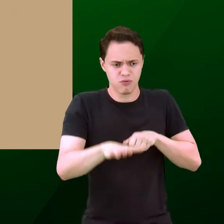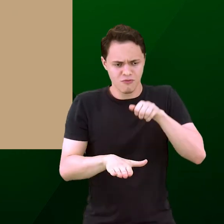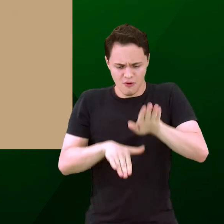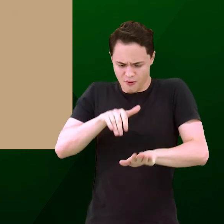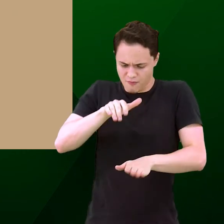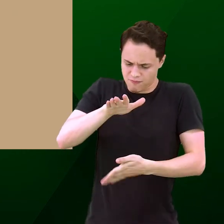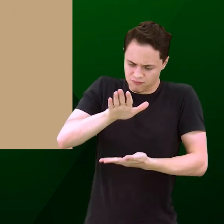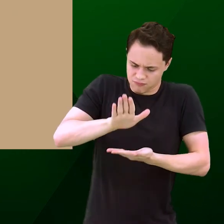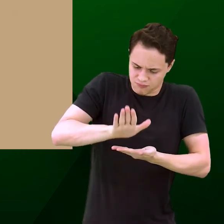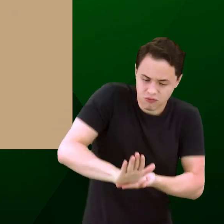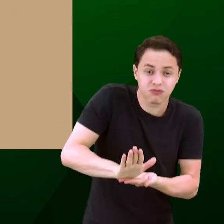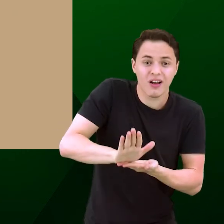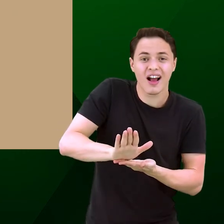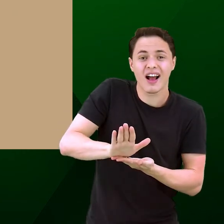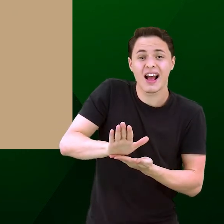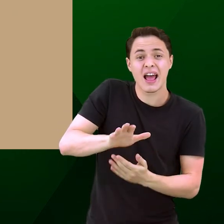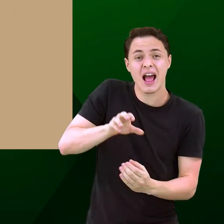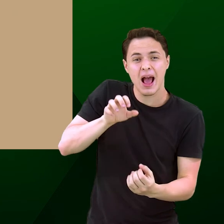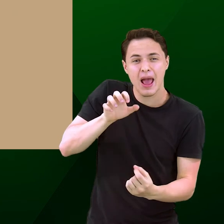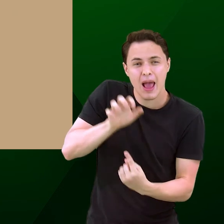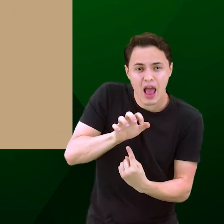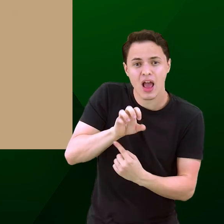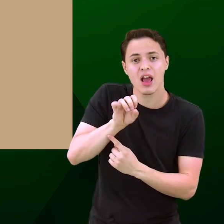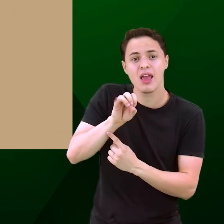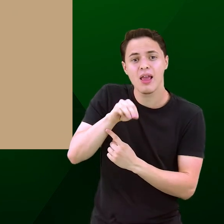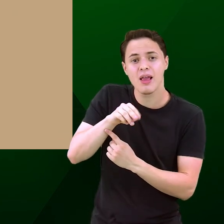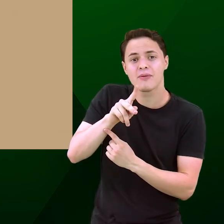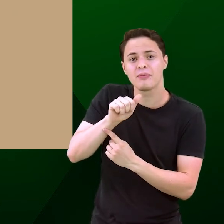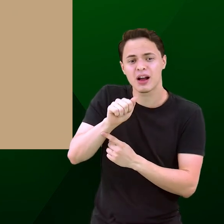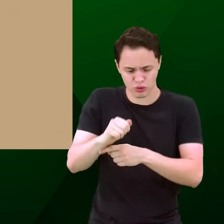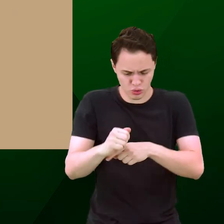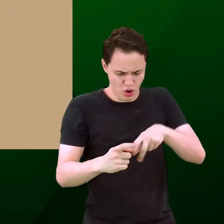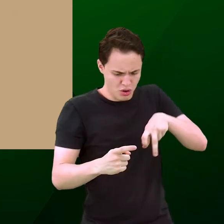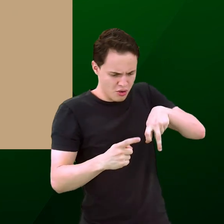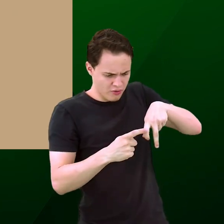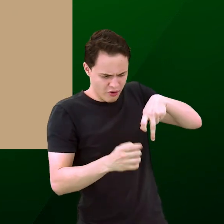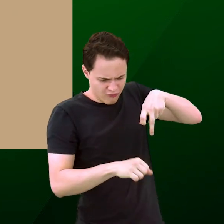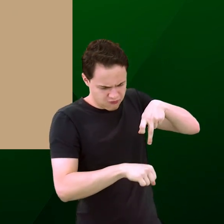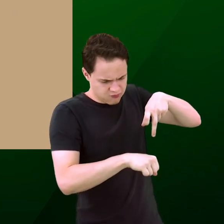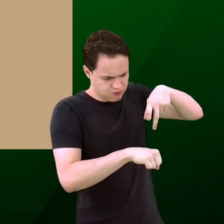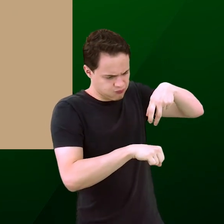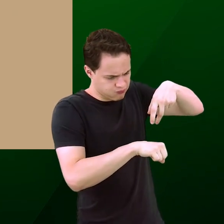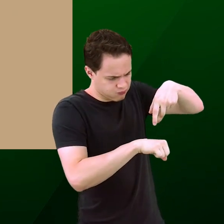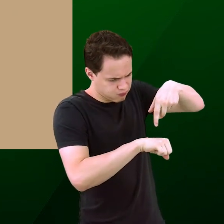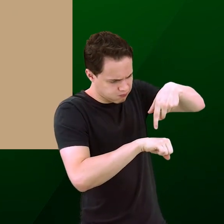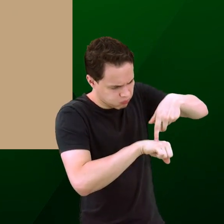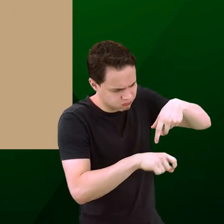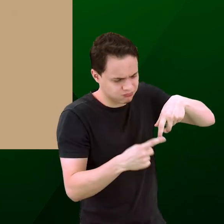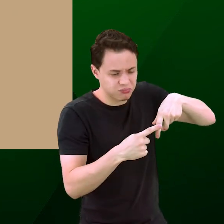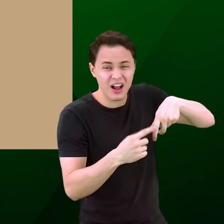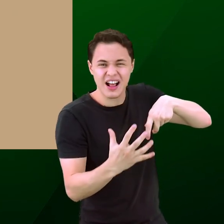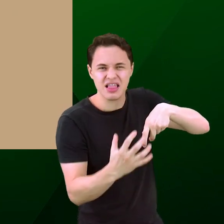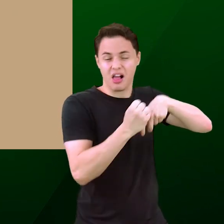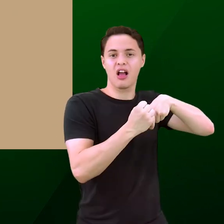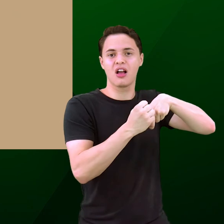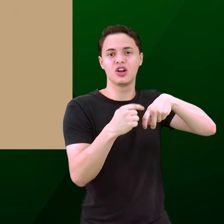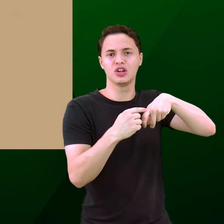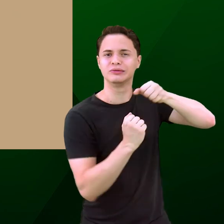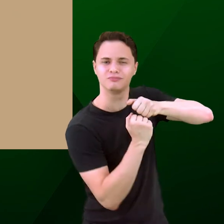Tá? Estamos quase chegando no fim, chegamos aí, agora vamos para os cuidados, que são muito importantes.